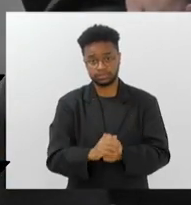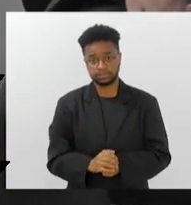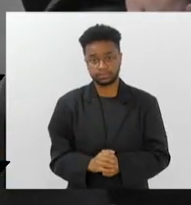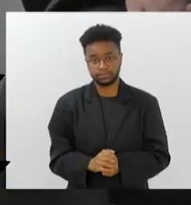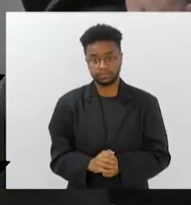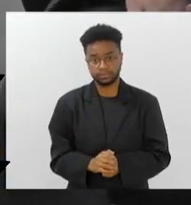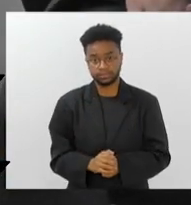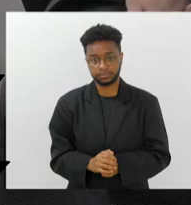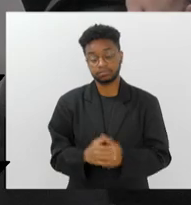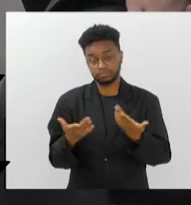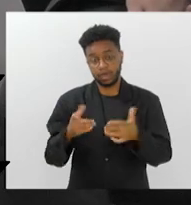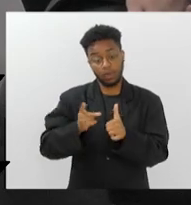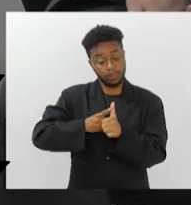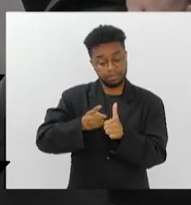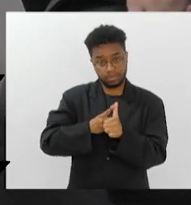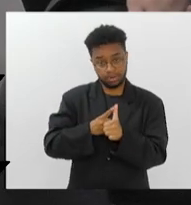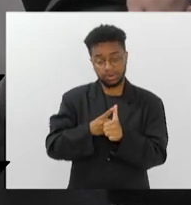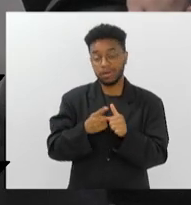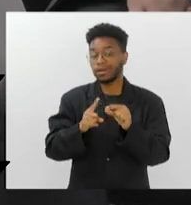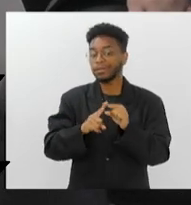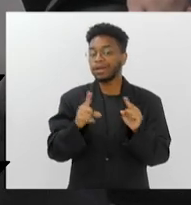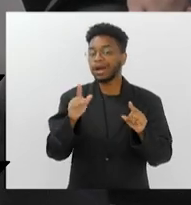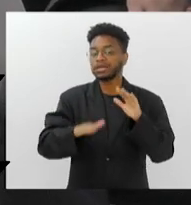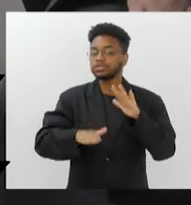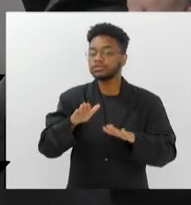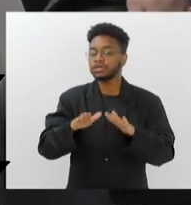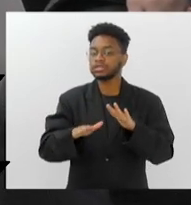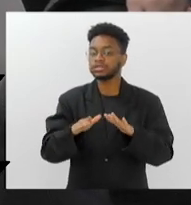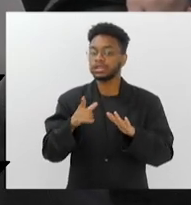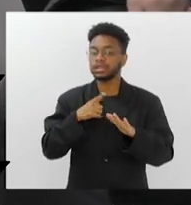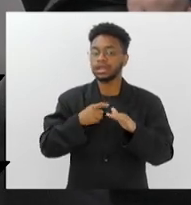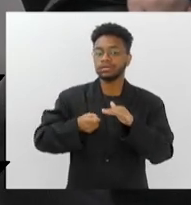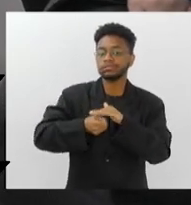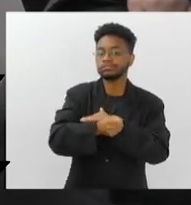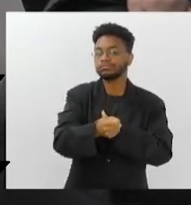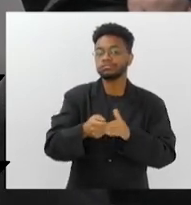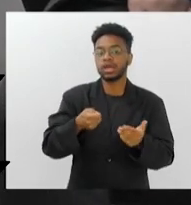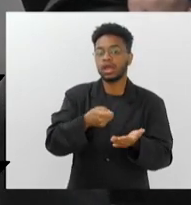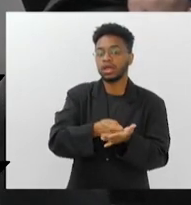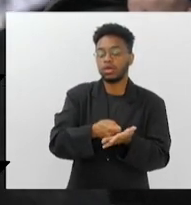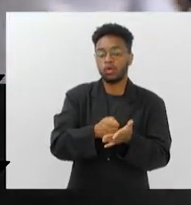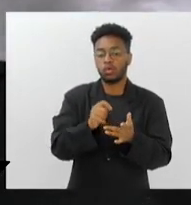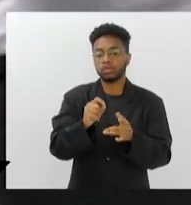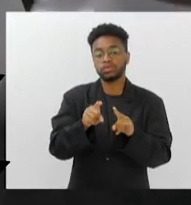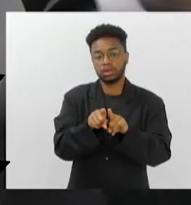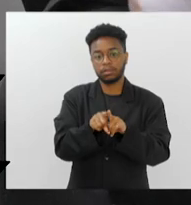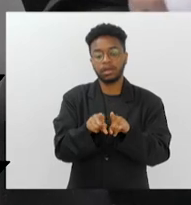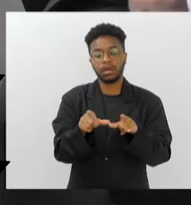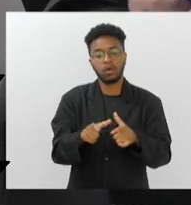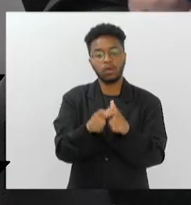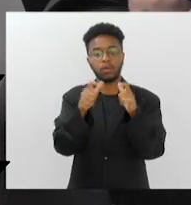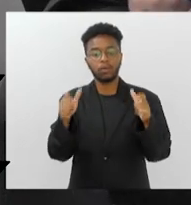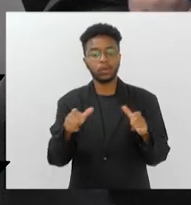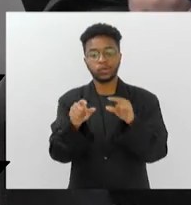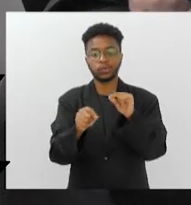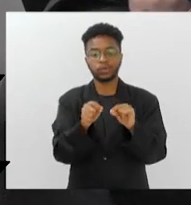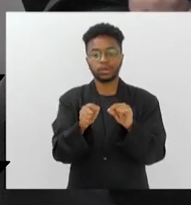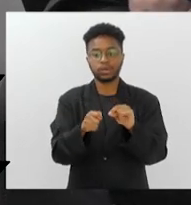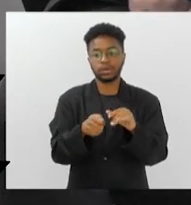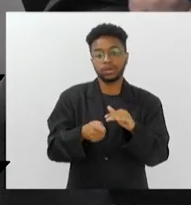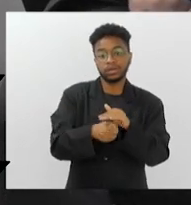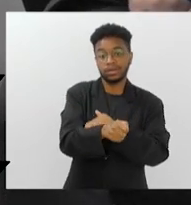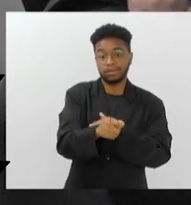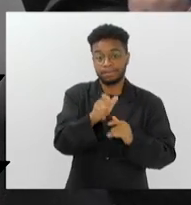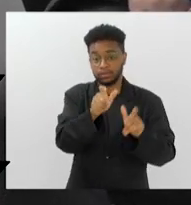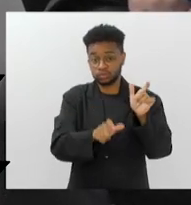o é o primeiro ponto só que muitas vezes se fazem internações e tem crescido em especial e a internação e de pessoas